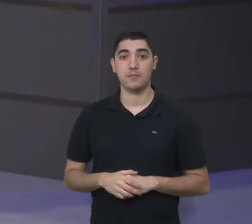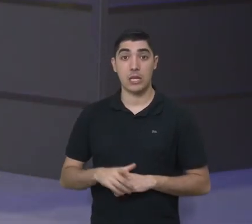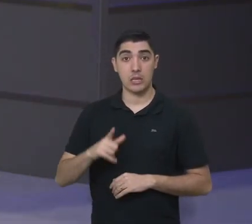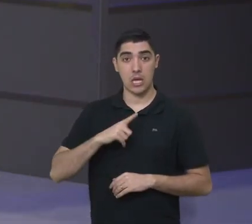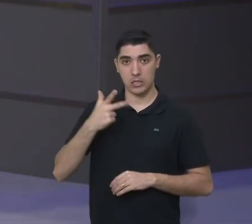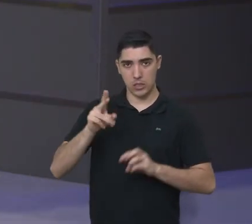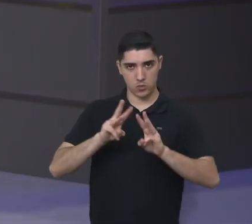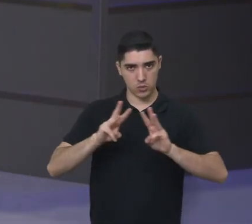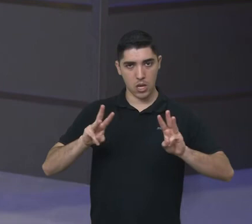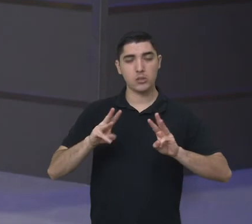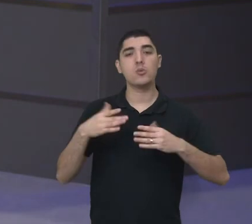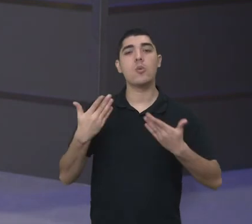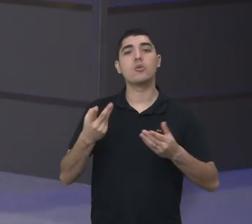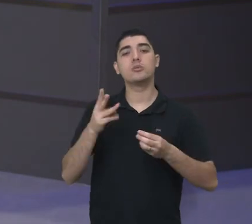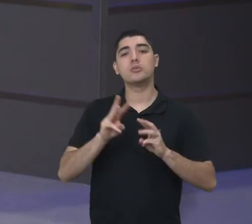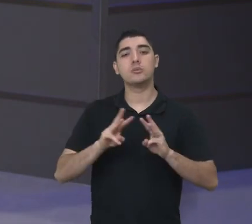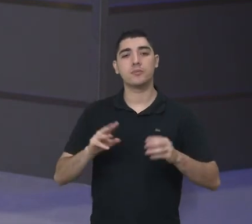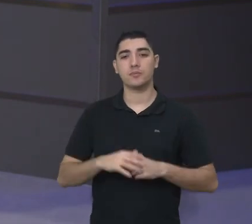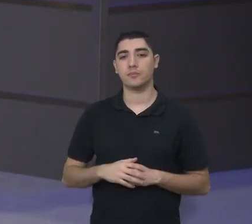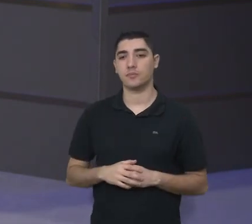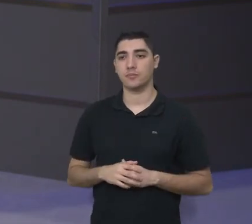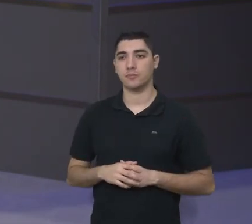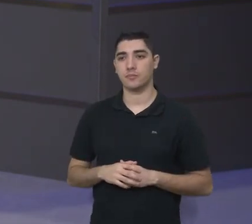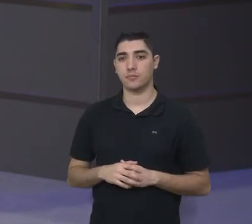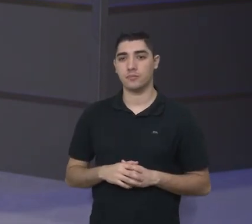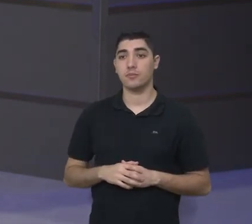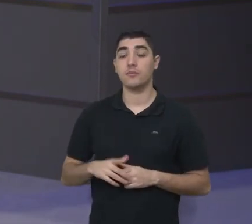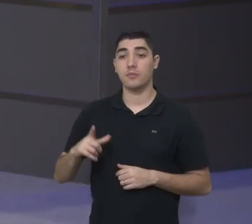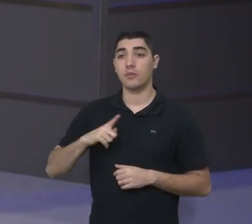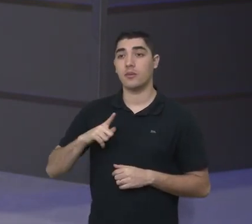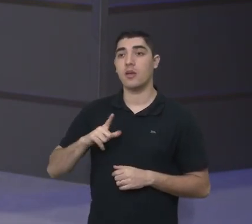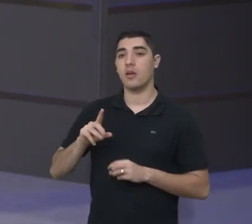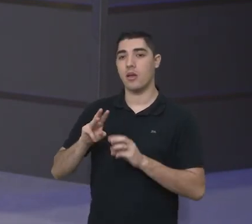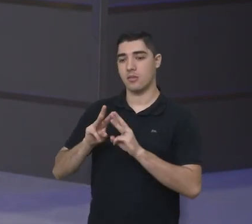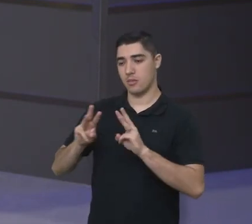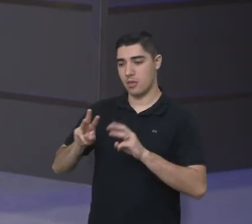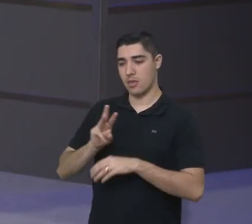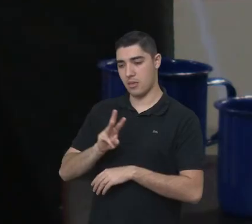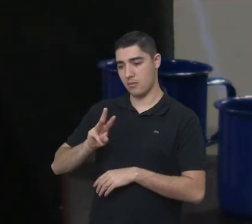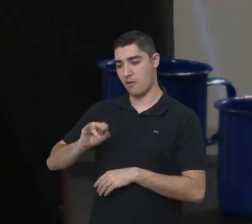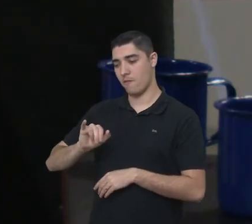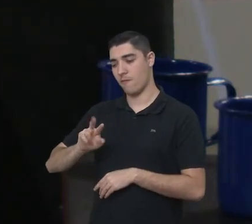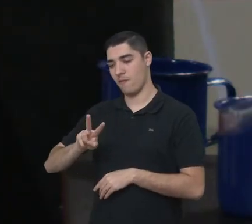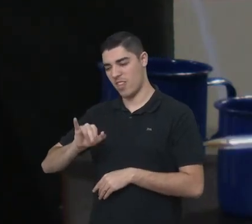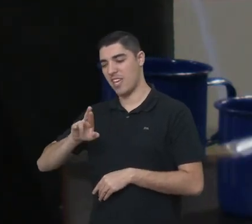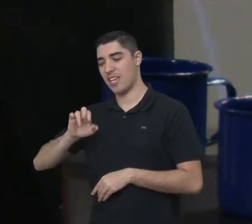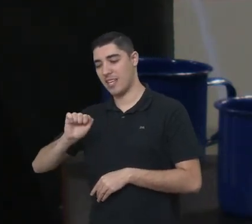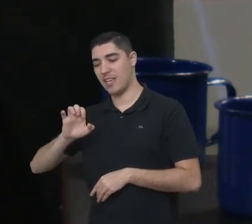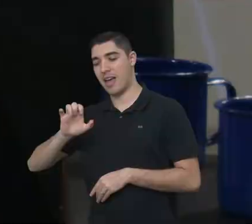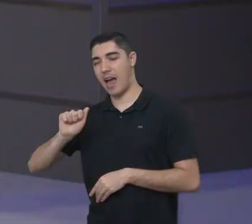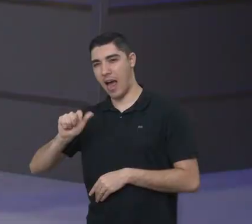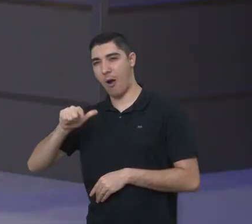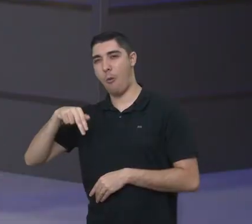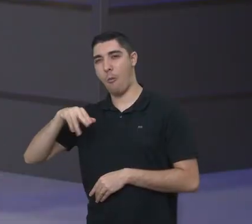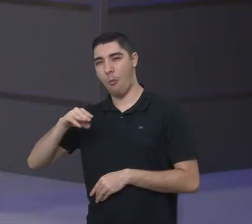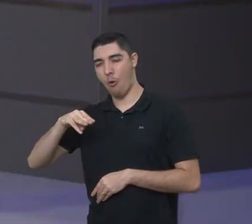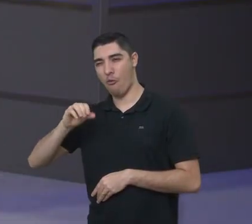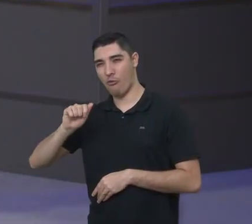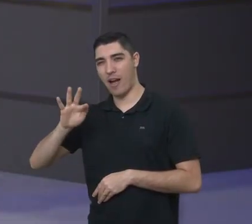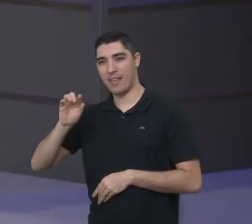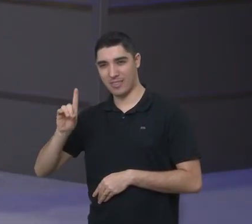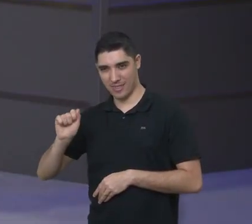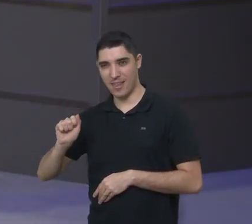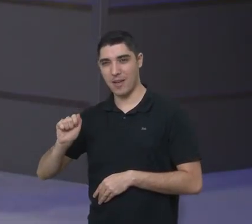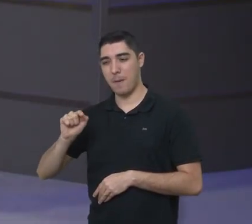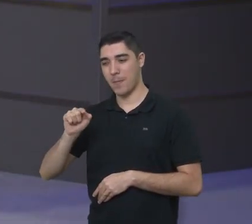@gmail.com.br. Tem seu site também, pode falar? Tem, é o vireialmofada.com. Se liga, uma maneira estilosa,